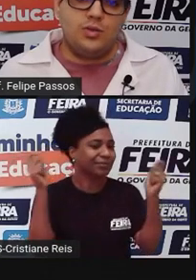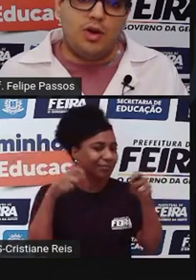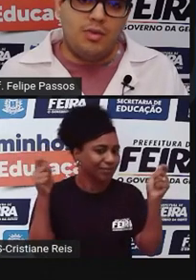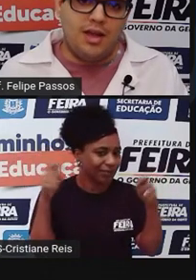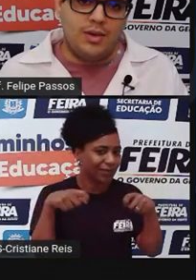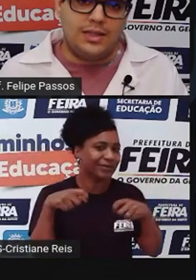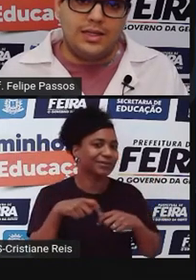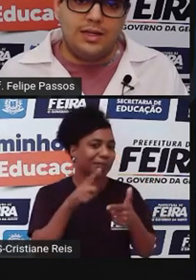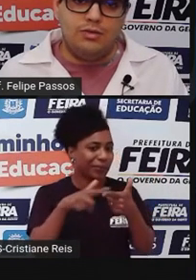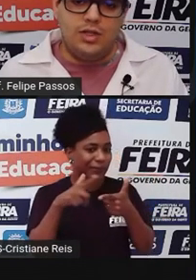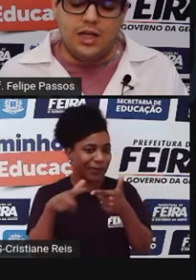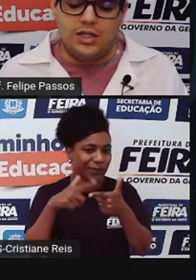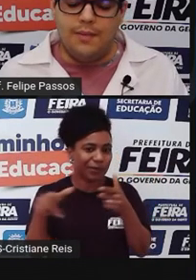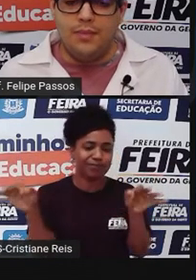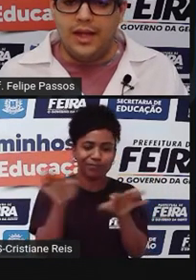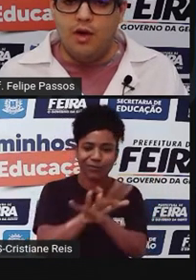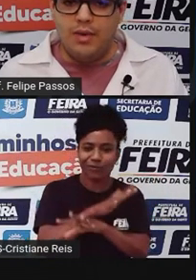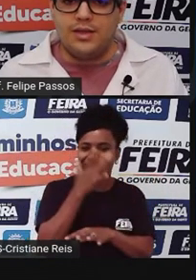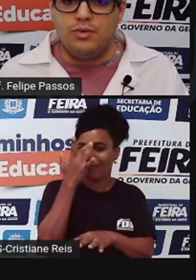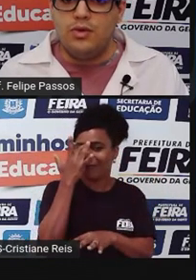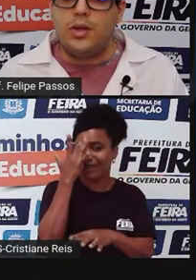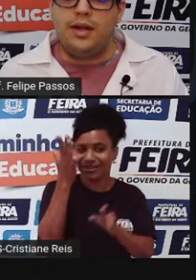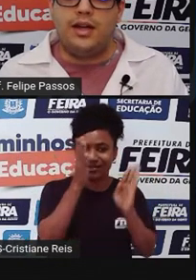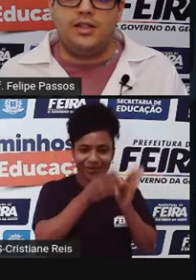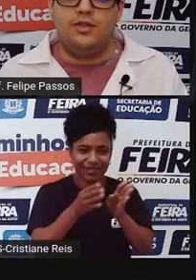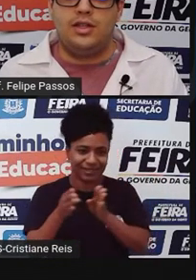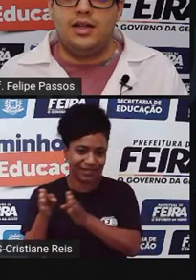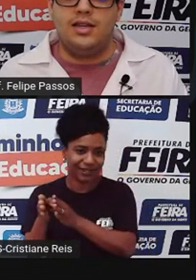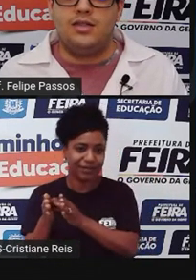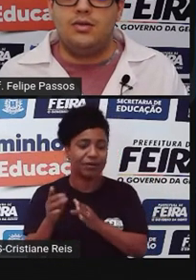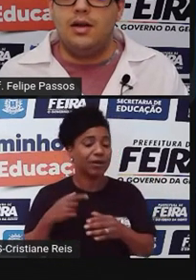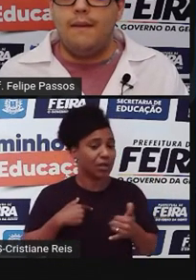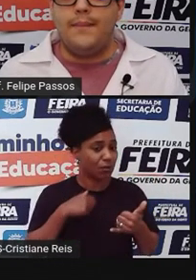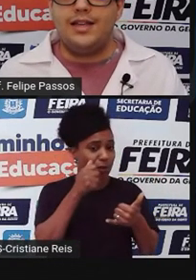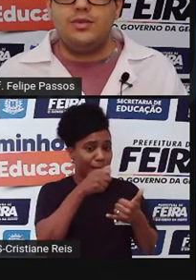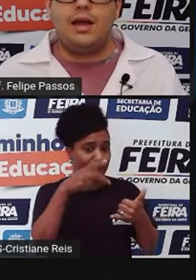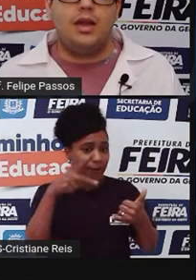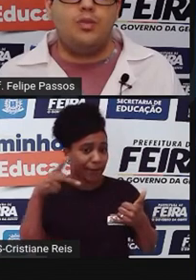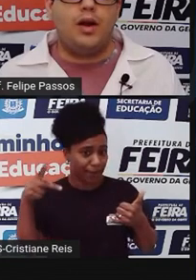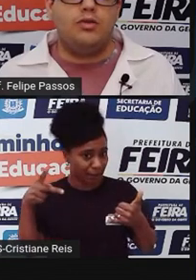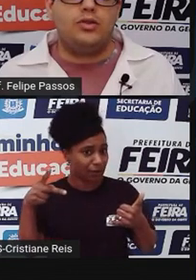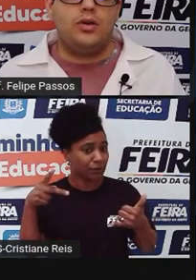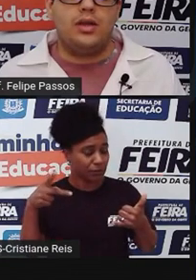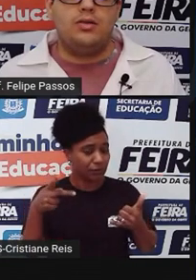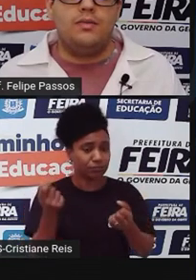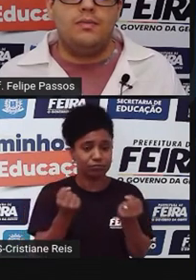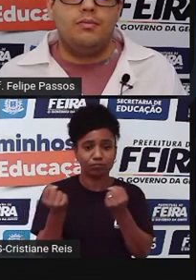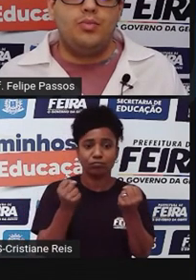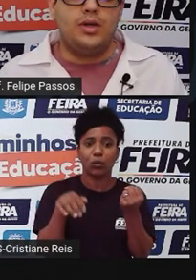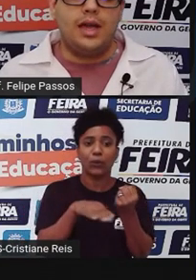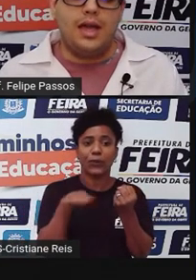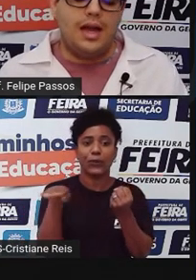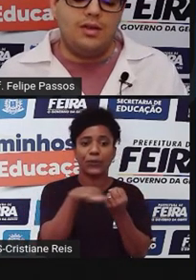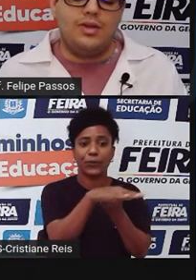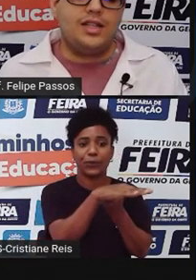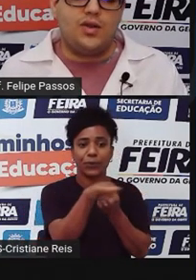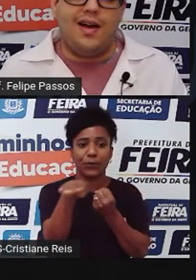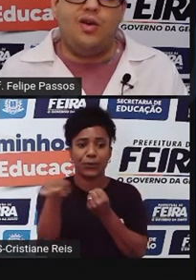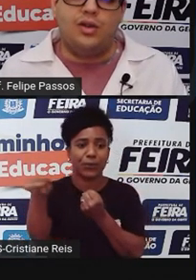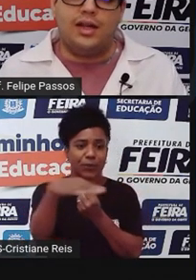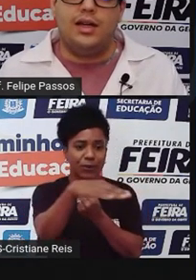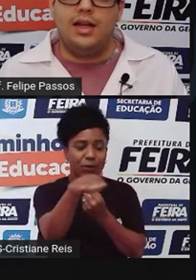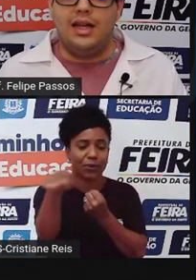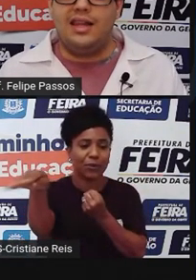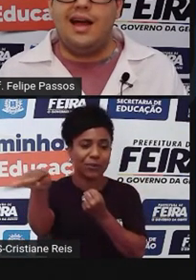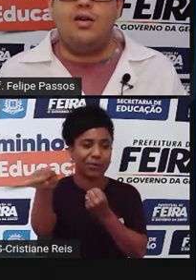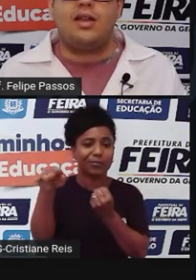diversos problemas do dia a dia eu mesmo uso aplicativo de trânsito mesmo sabendo para onde eu tô indo porque ele